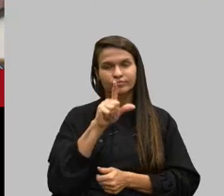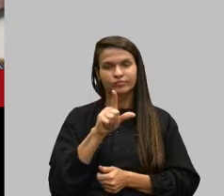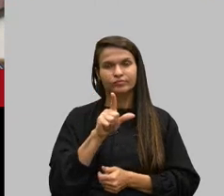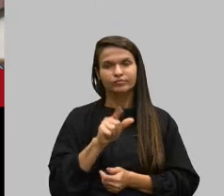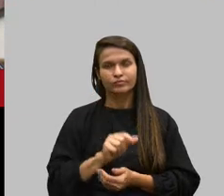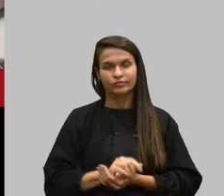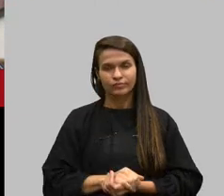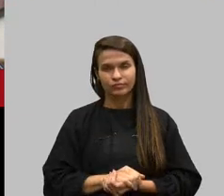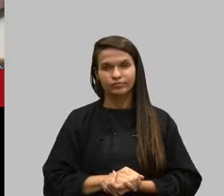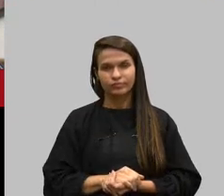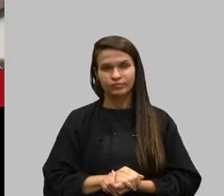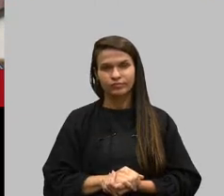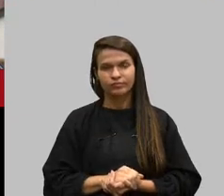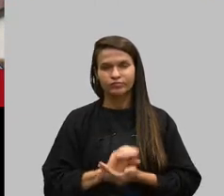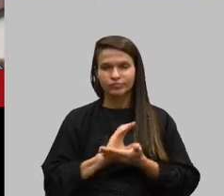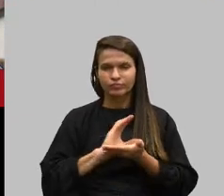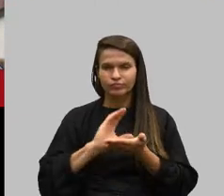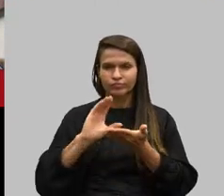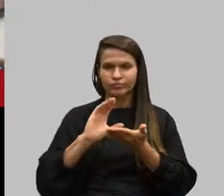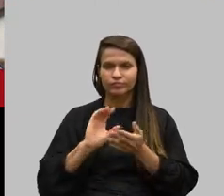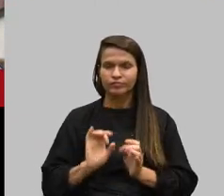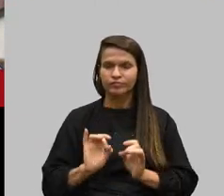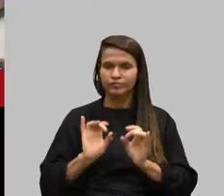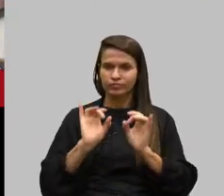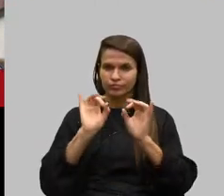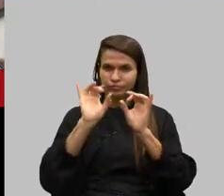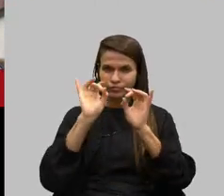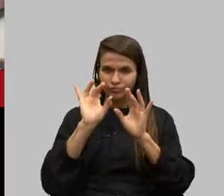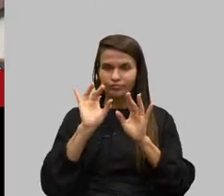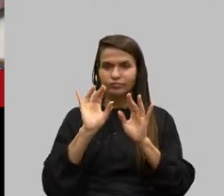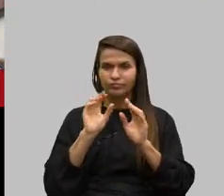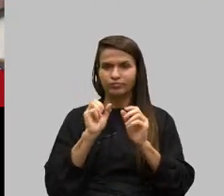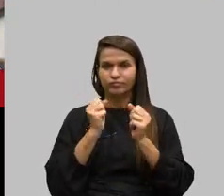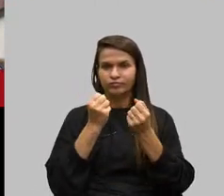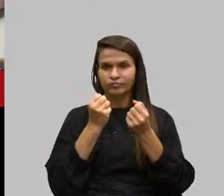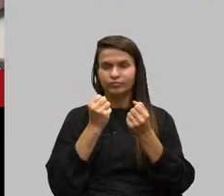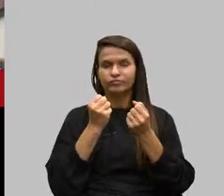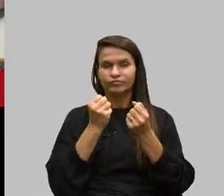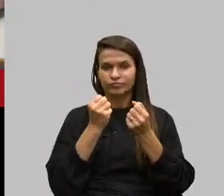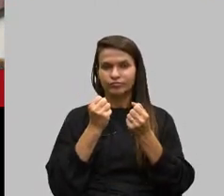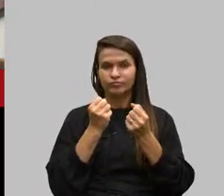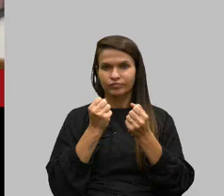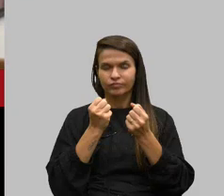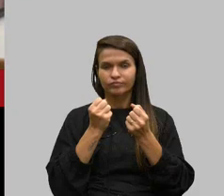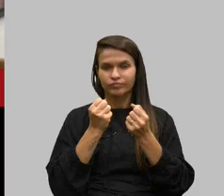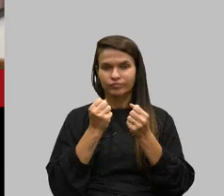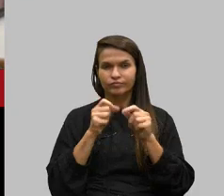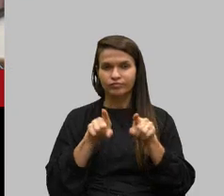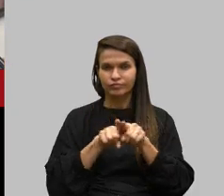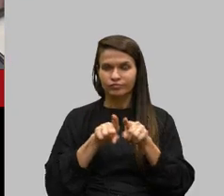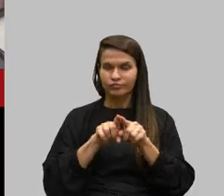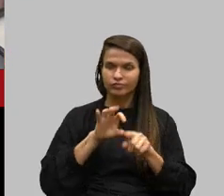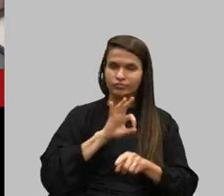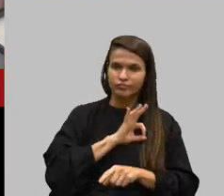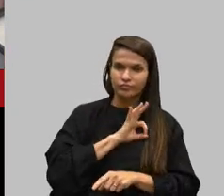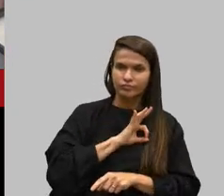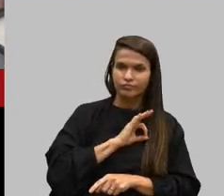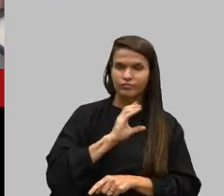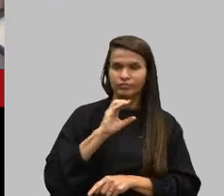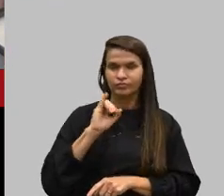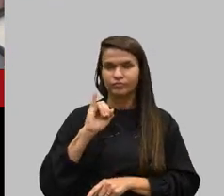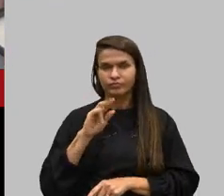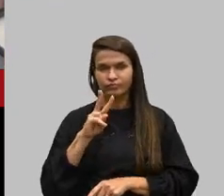eh um recurso especial para as forças de segurança e aí estamos falando de de Polícia Civil de polícia